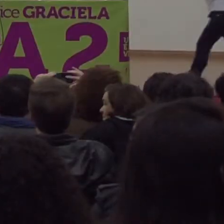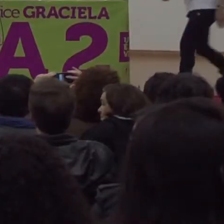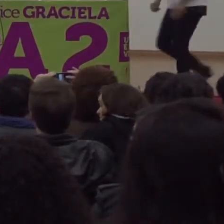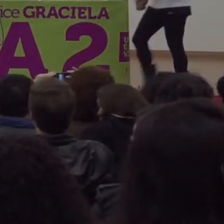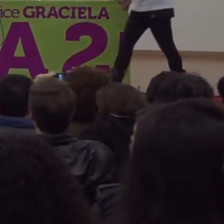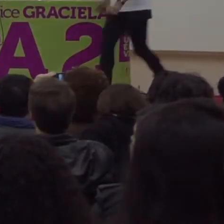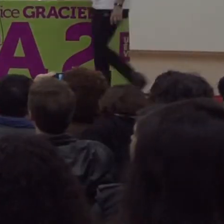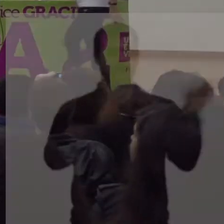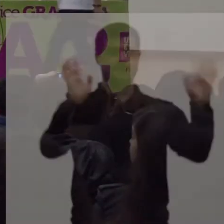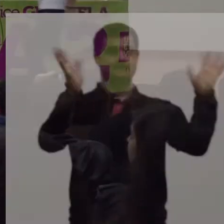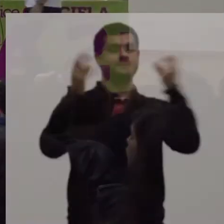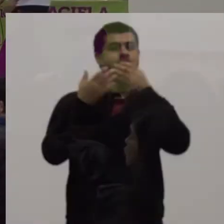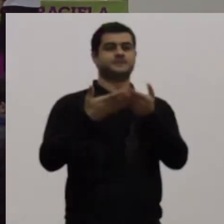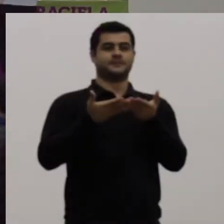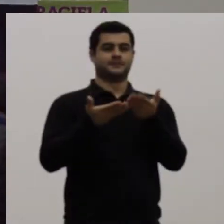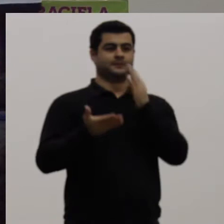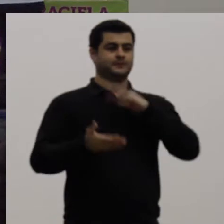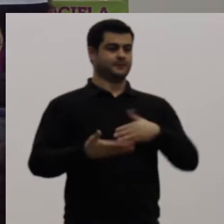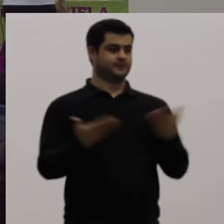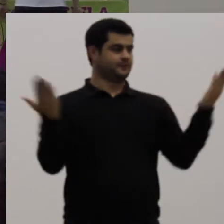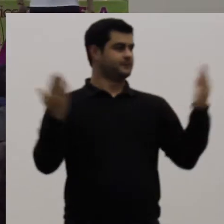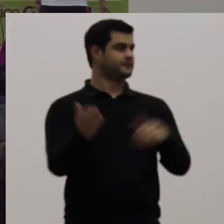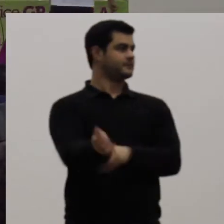Senhoras e senhores, boa tarde.